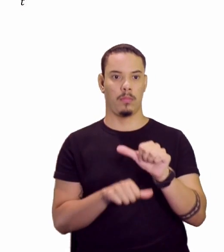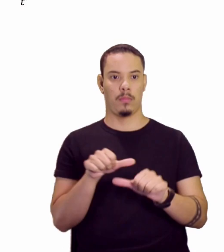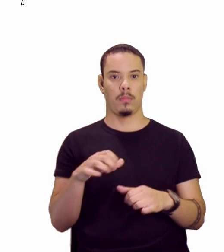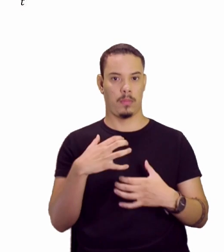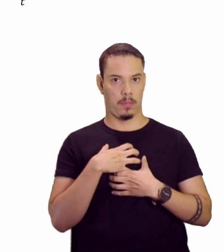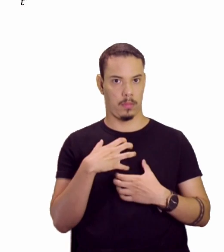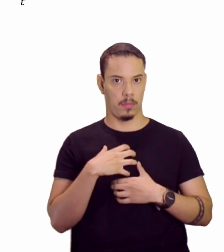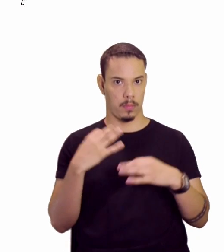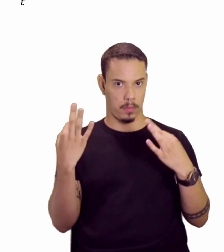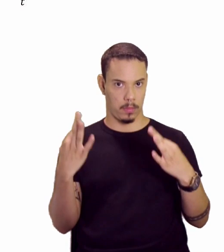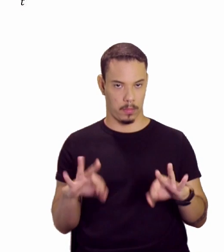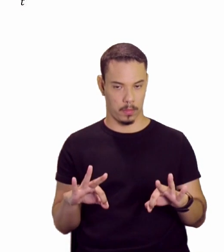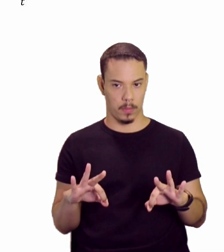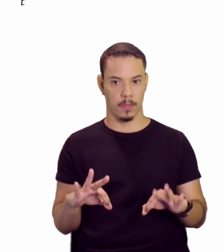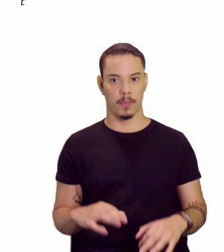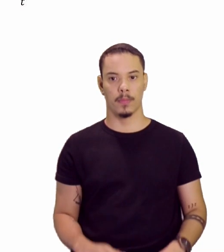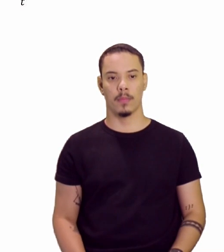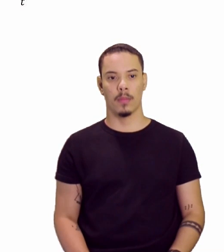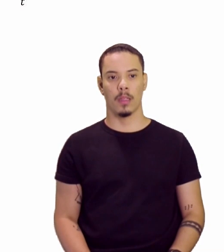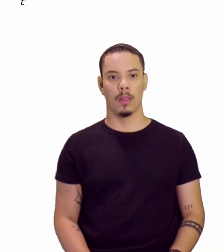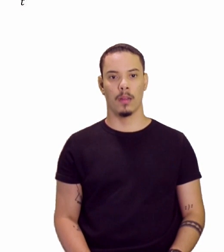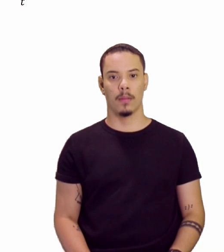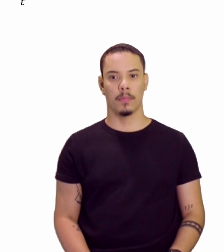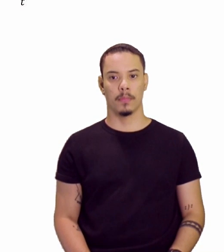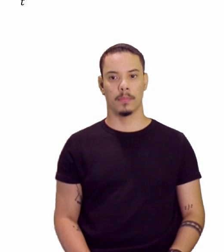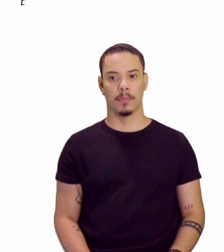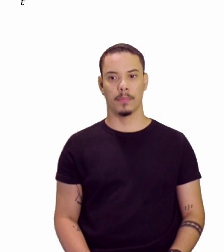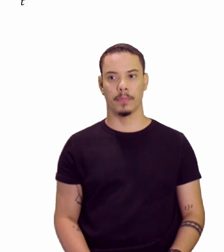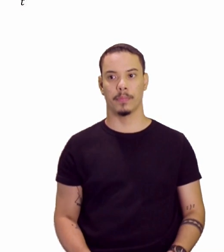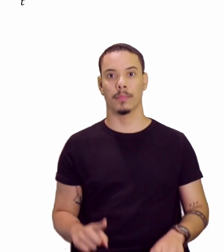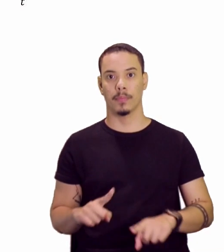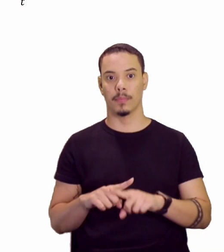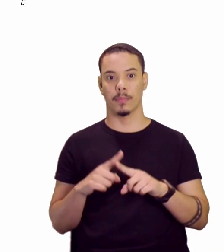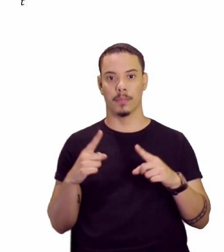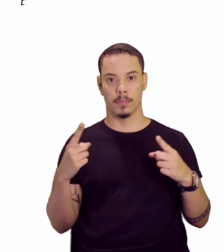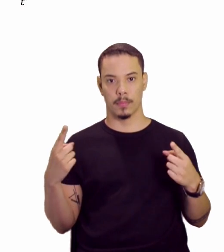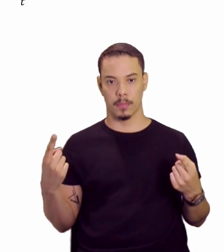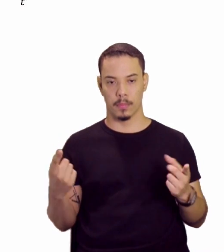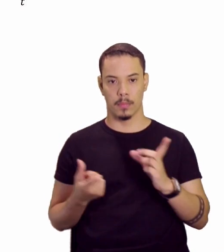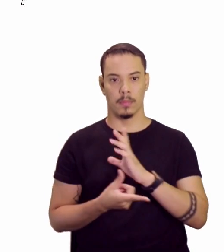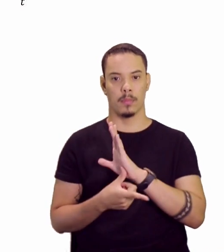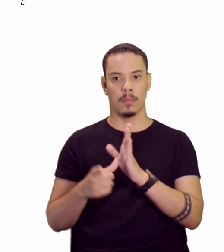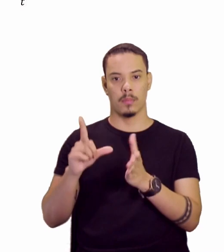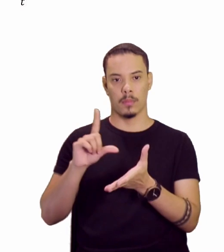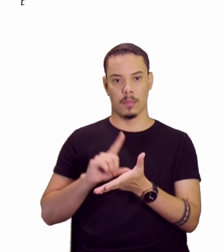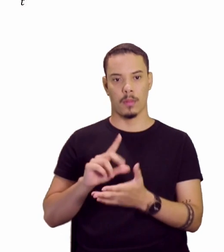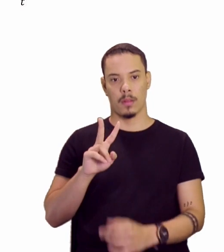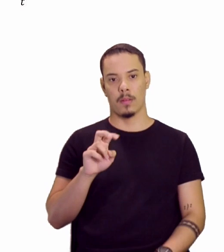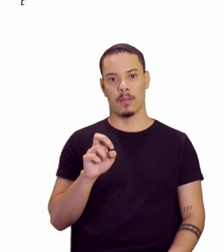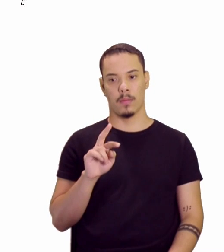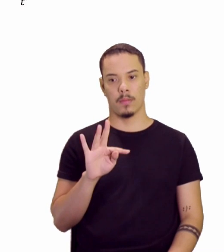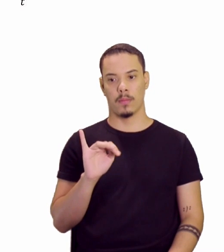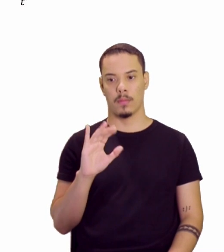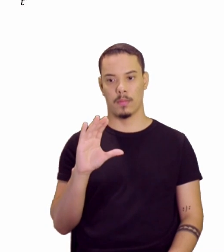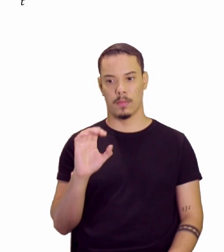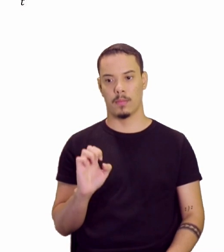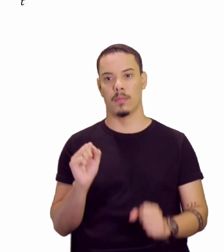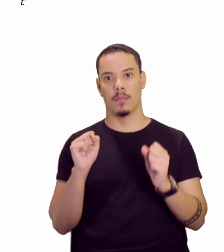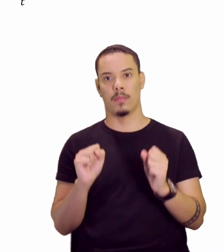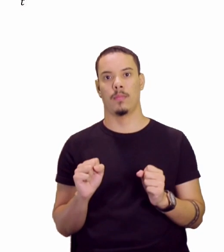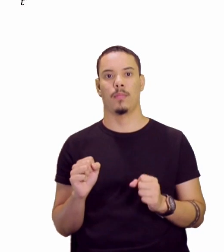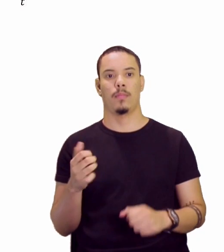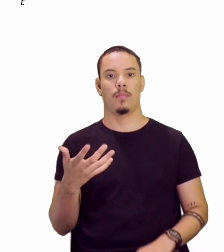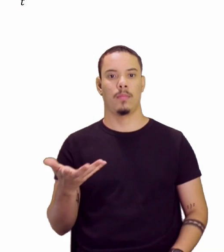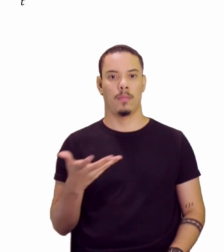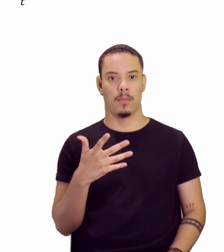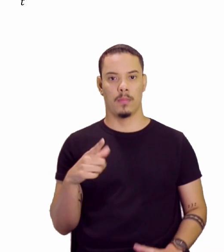sentido, certo? A velocidade é igual a 0. Aqui... Antes do vértice, nós temos que a velocidade